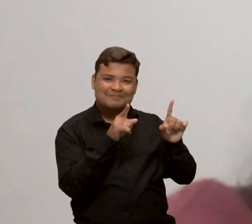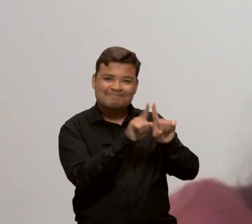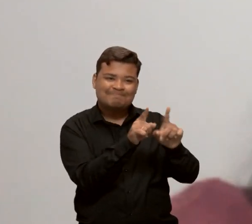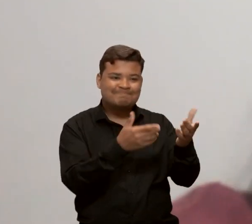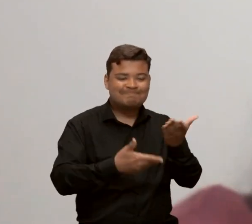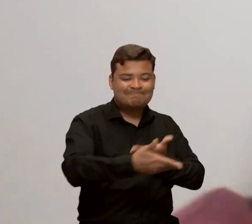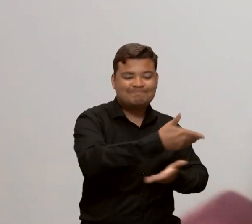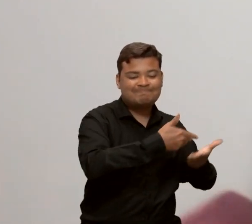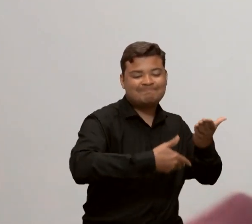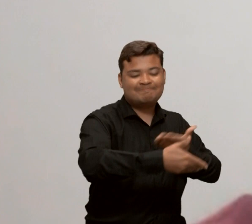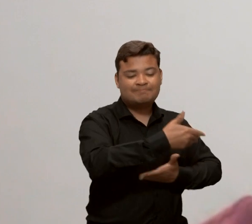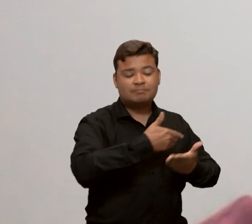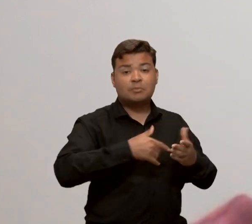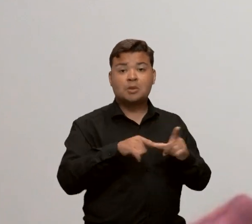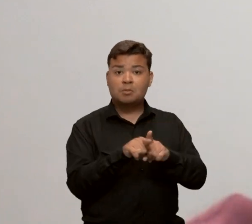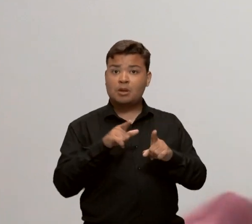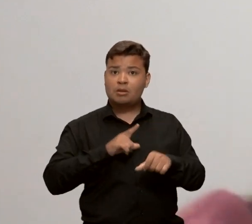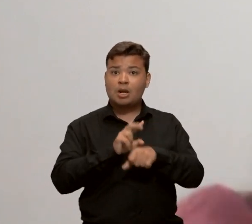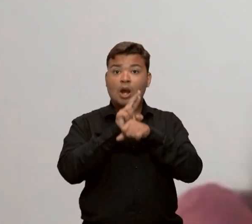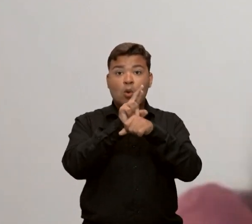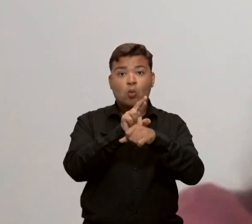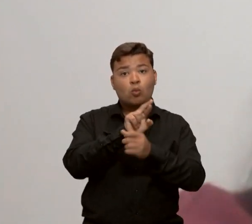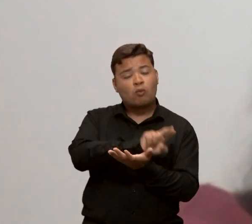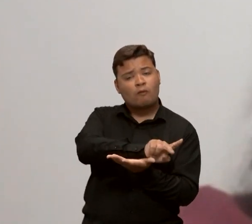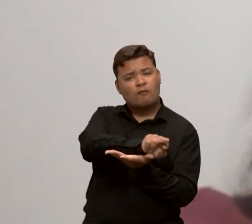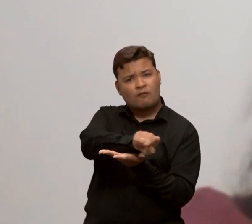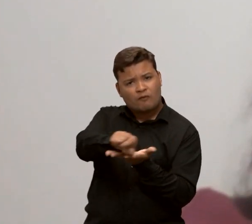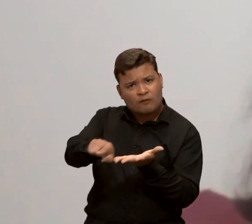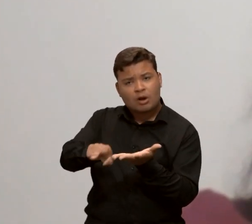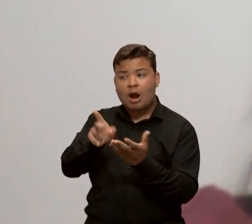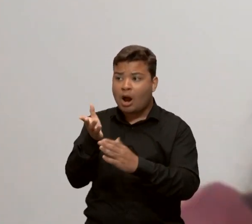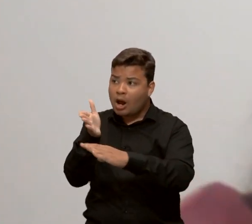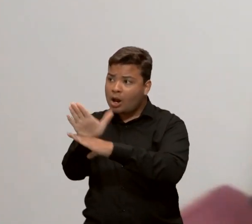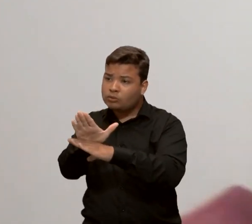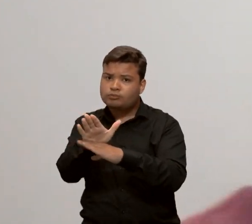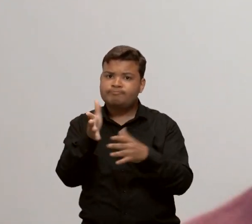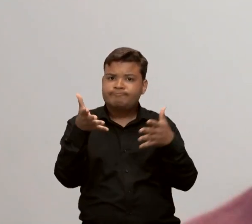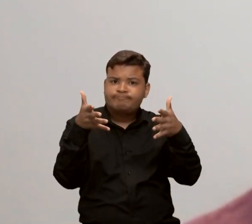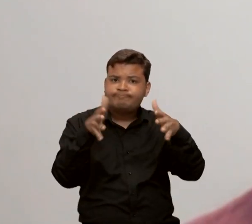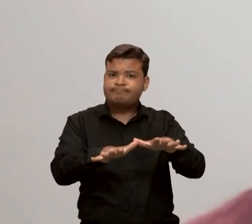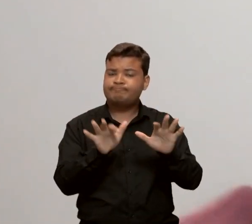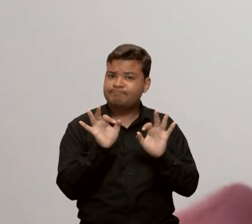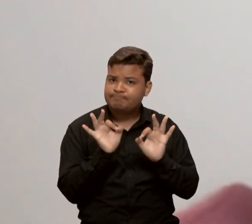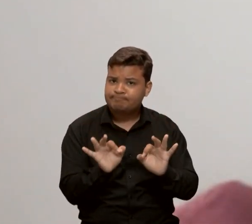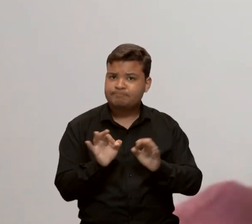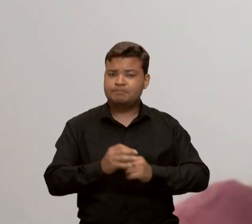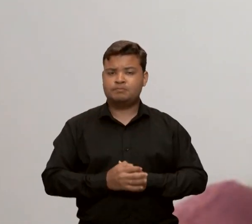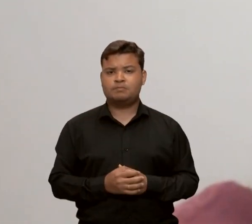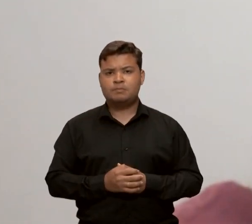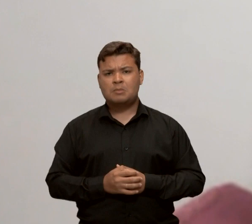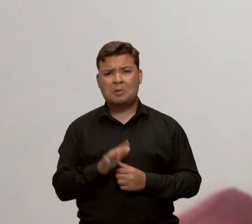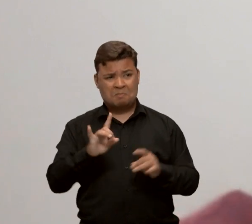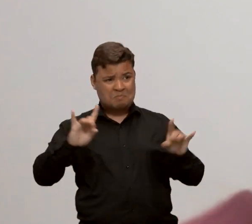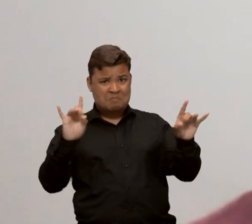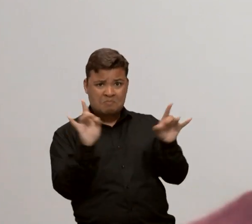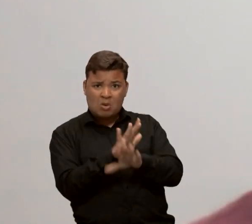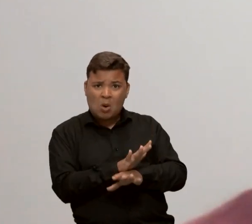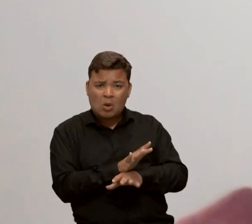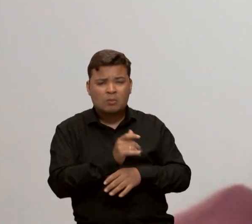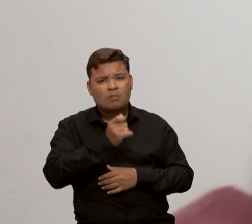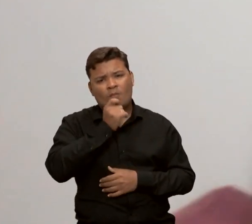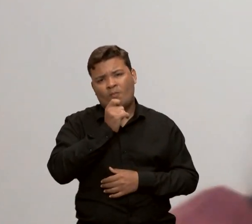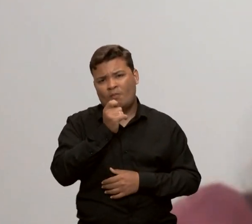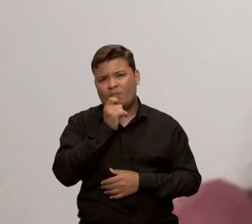recursos, né, assistivos para que ela realmente esteja incluída. Então, ainda temos uma luta muito grande, né, que não